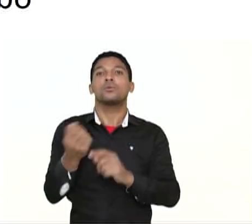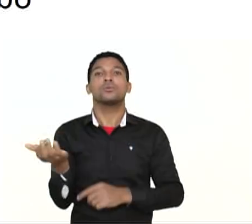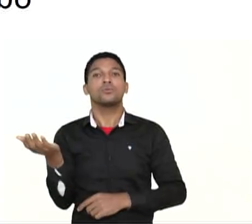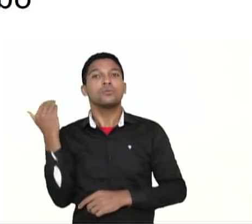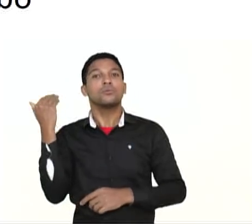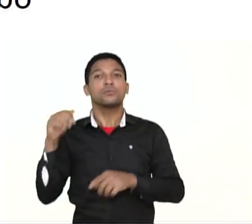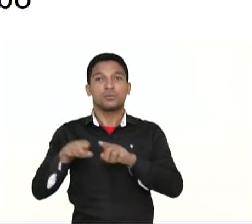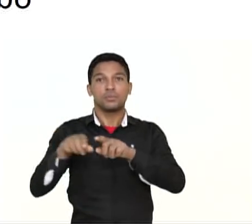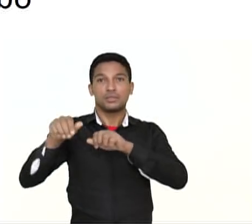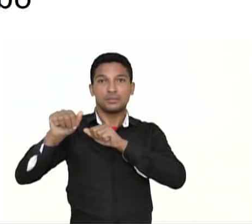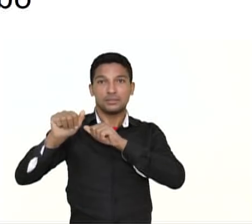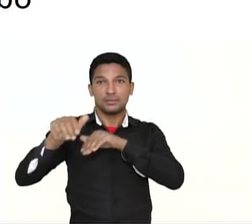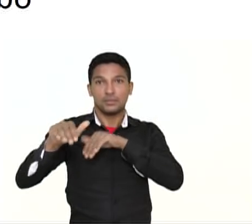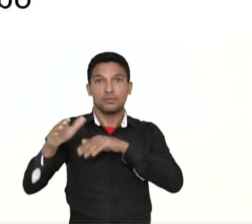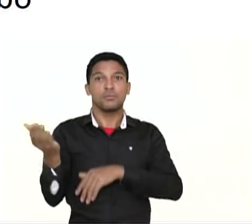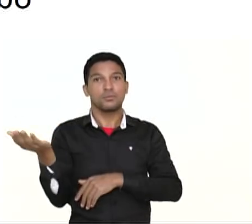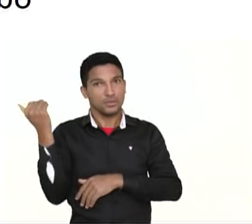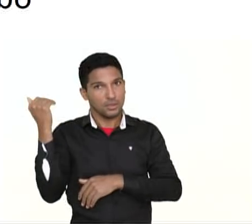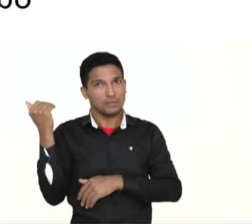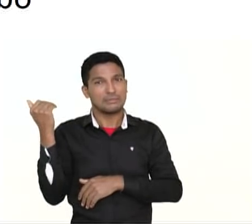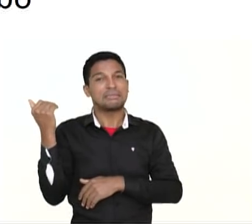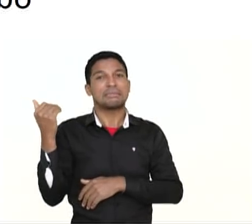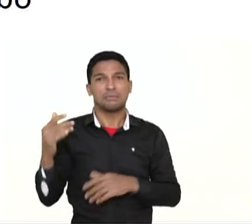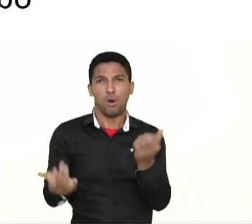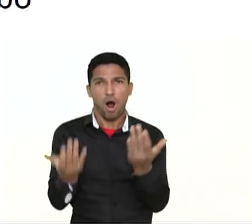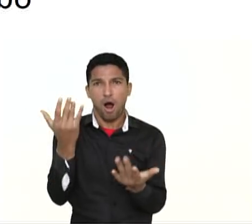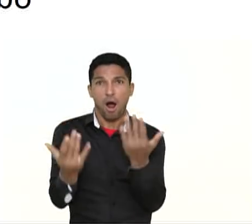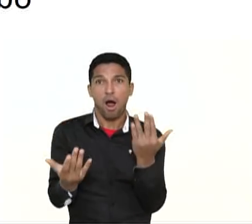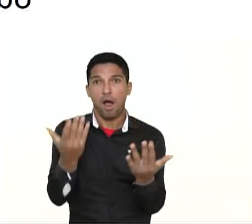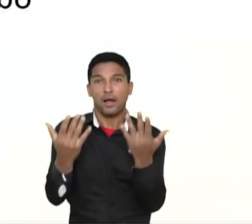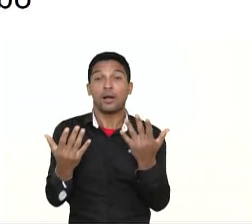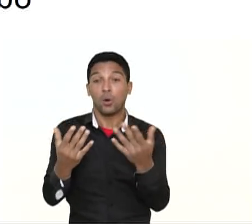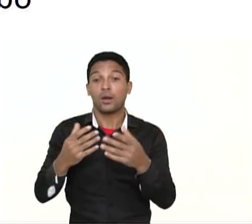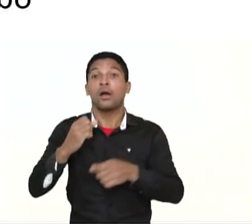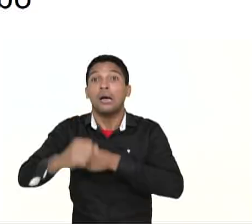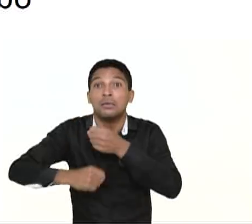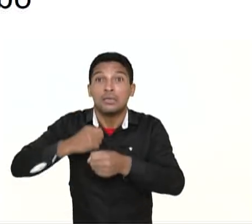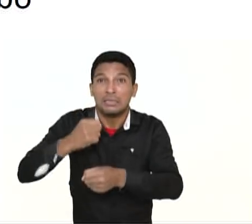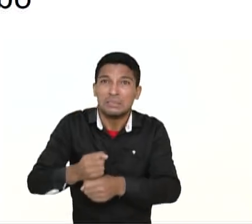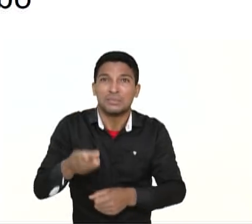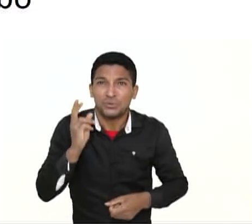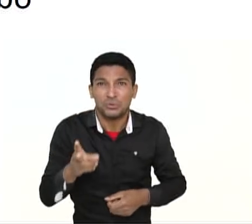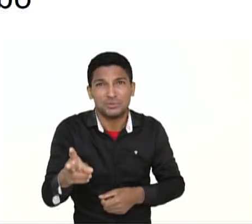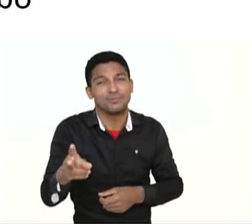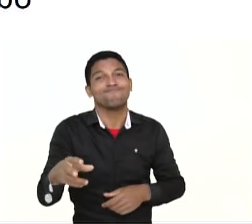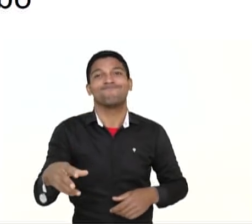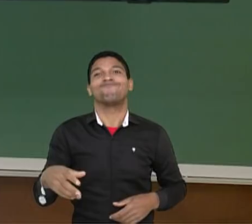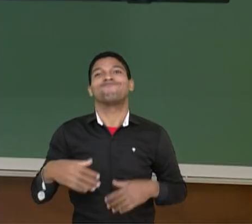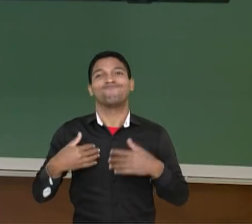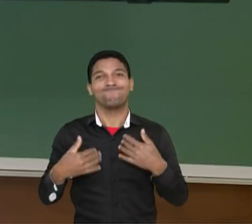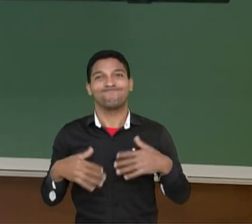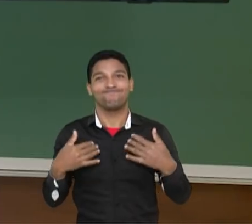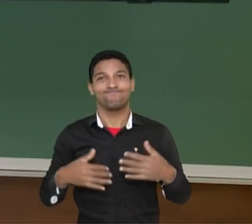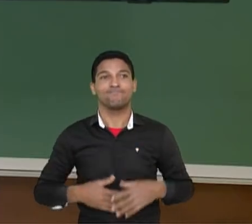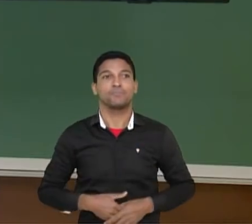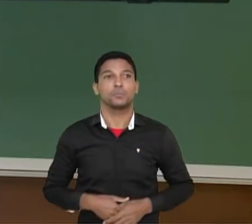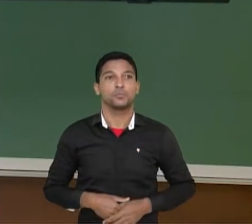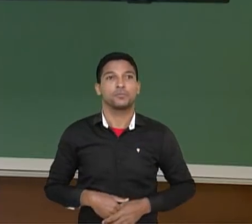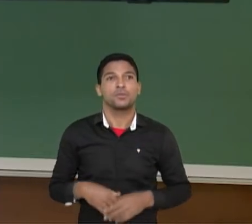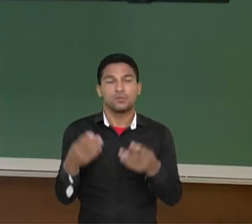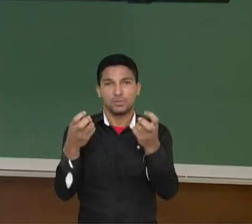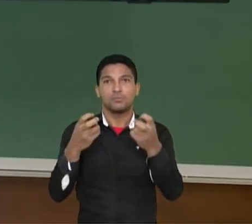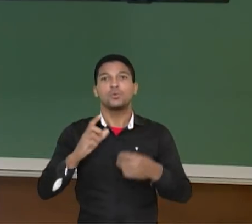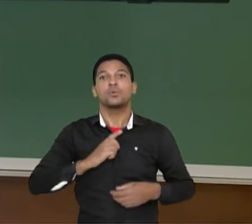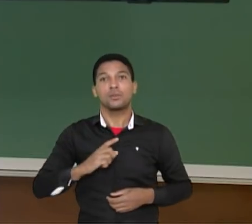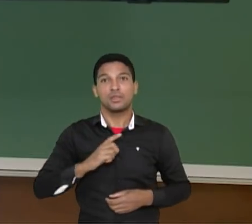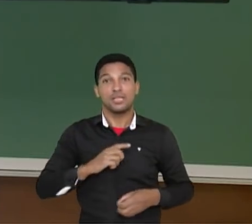para você, aqui que nós temos dois verbos, ou, na verdade, nós temos um verbo e uma locução verbal.